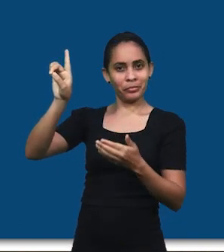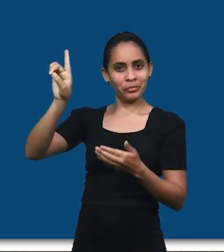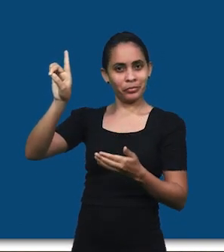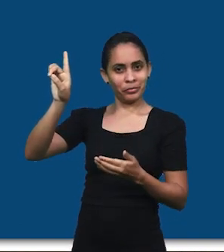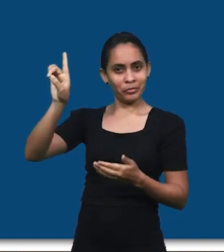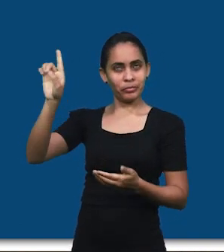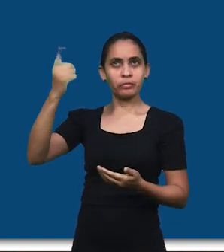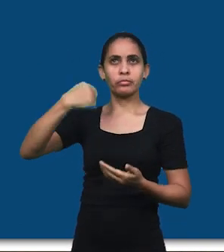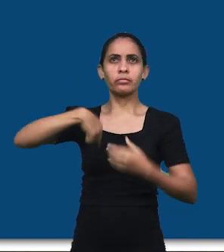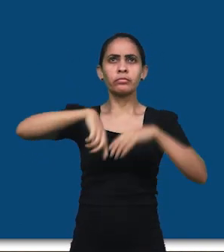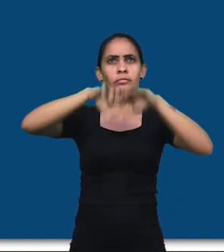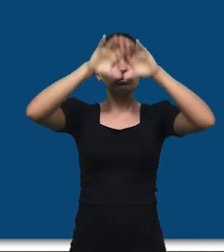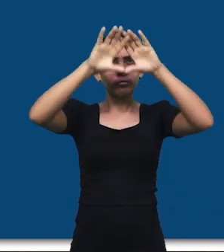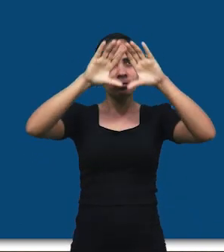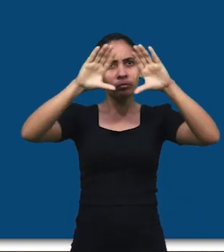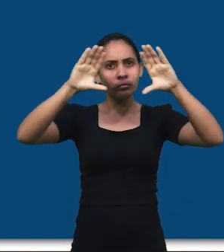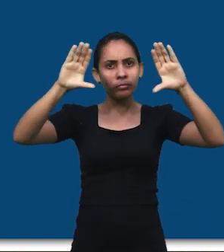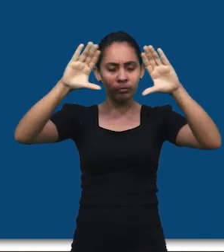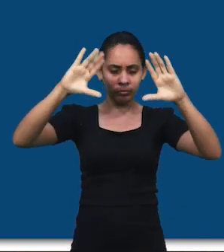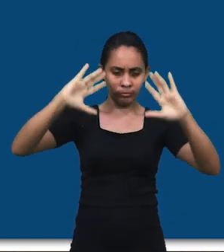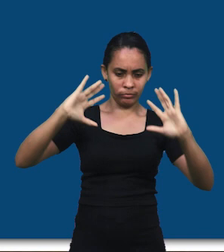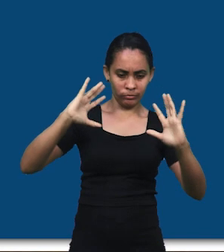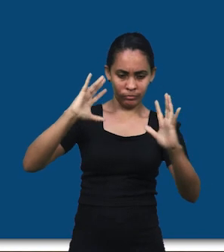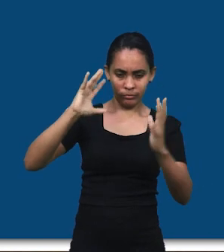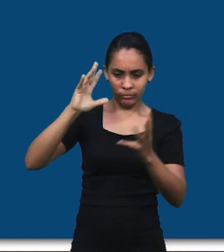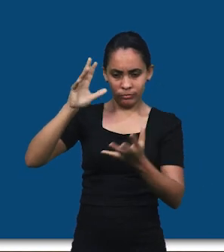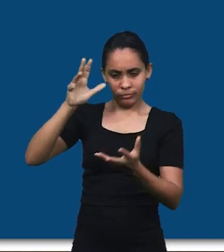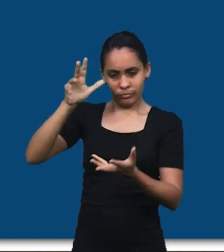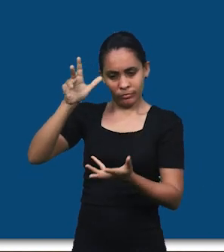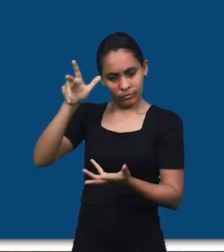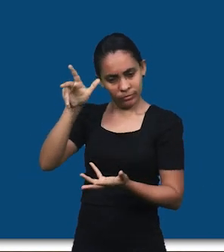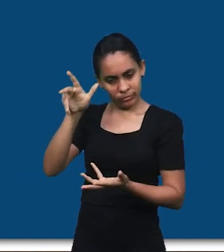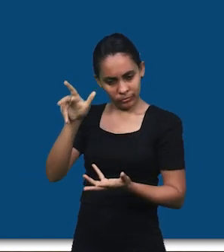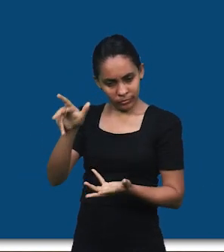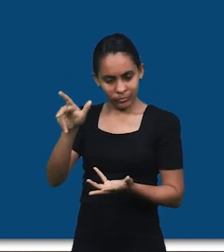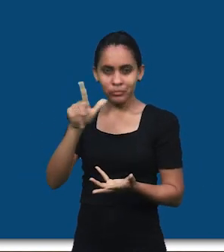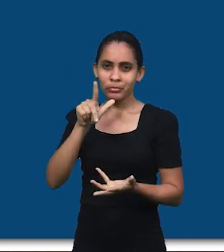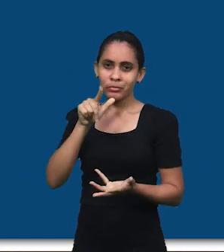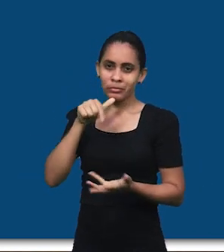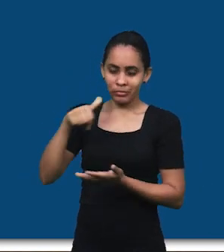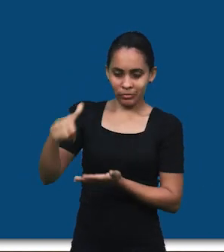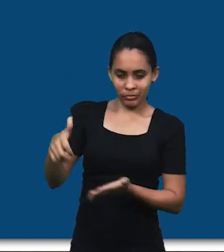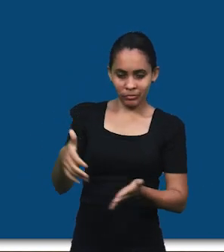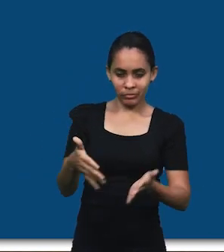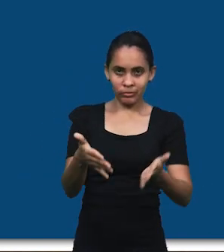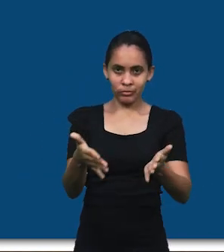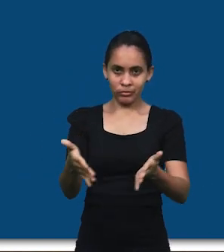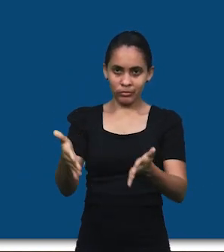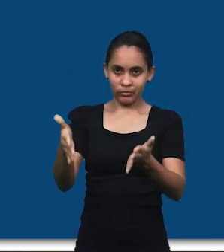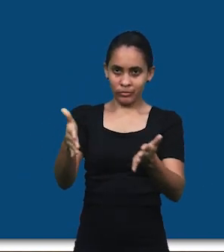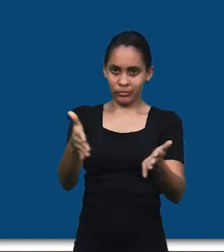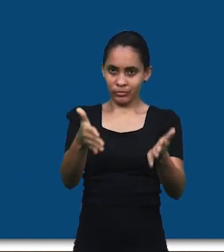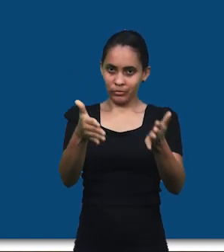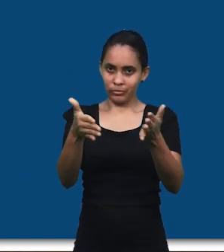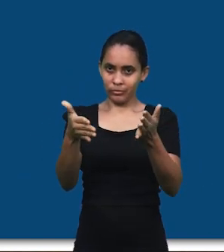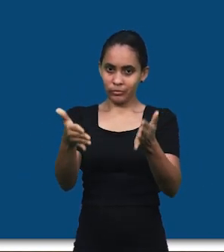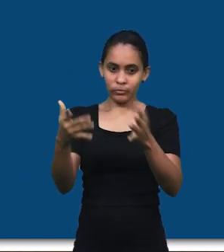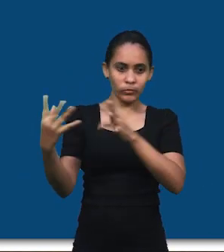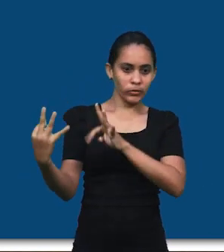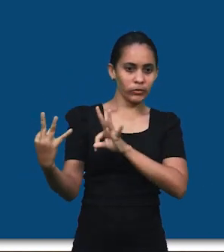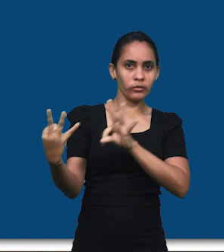Senhor. Os céus, a terra, o